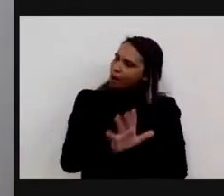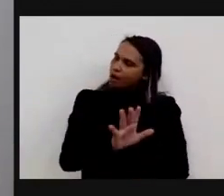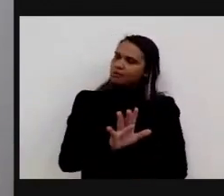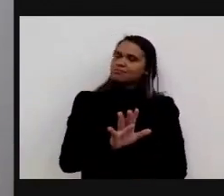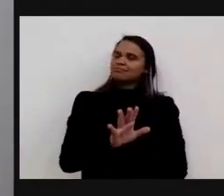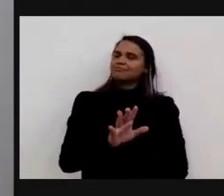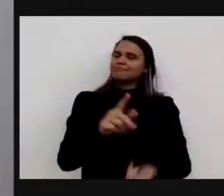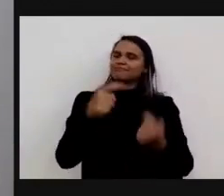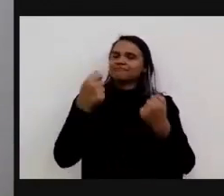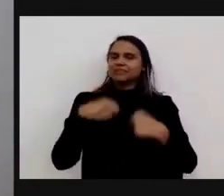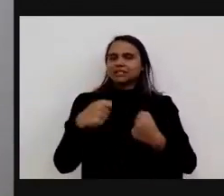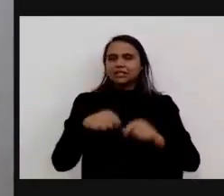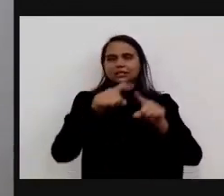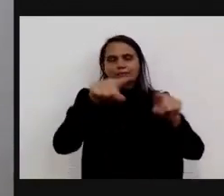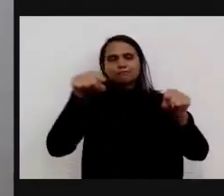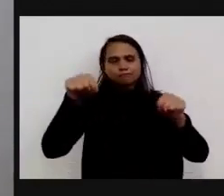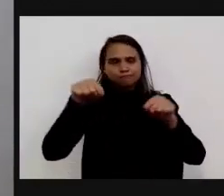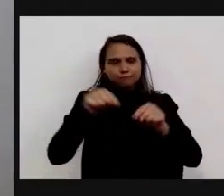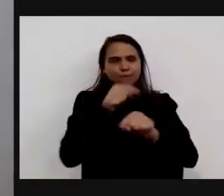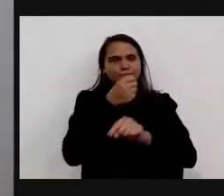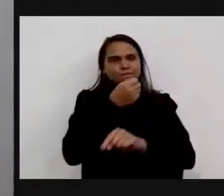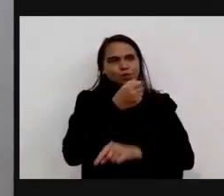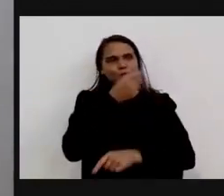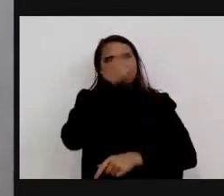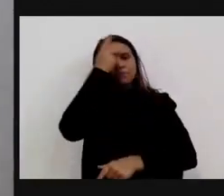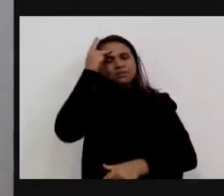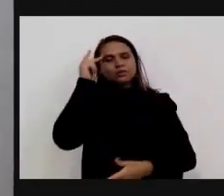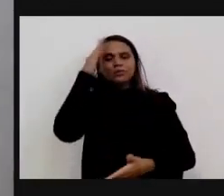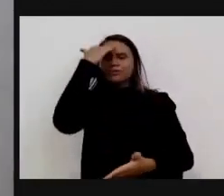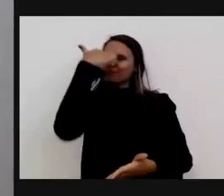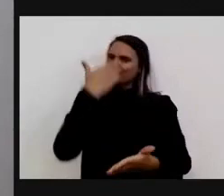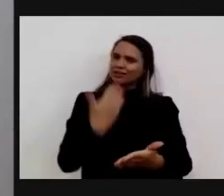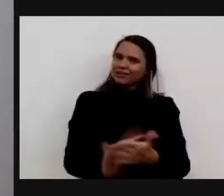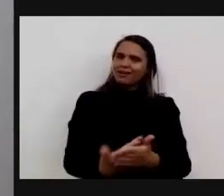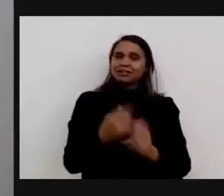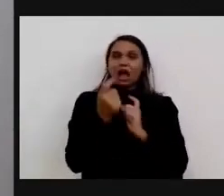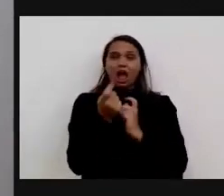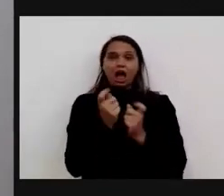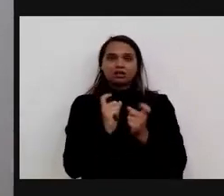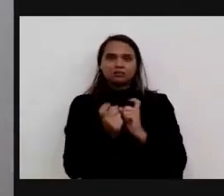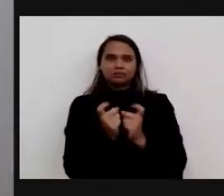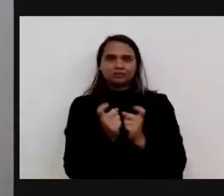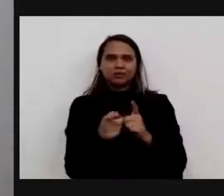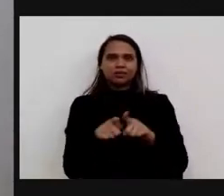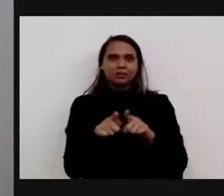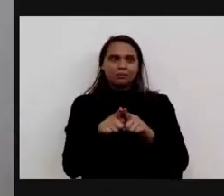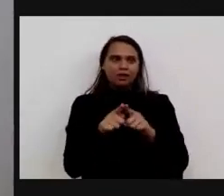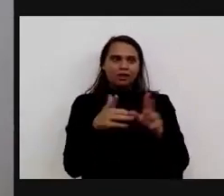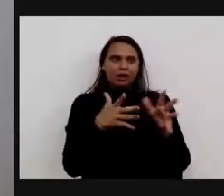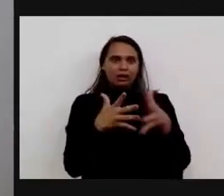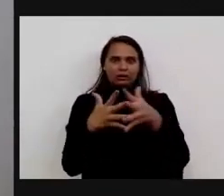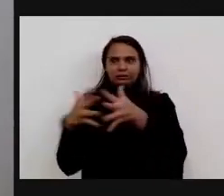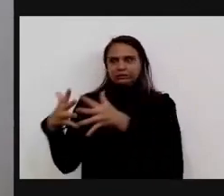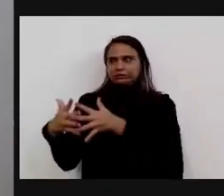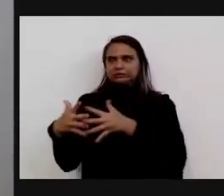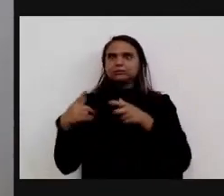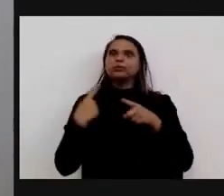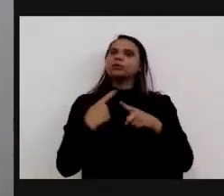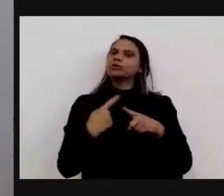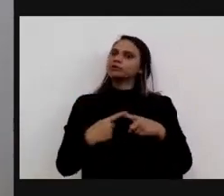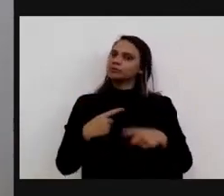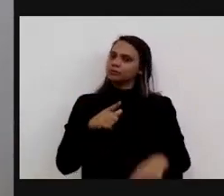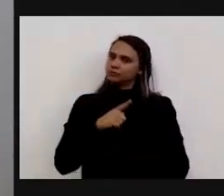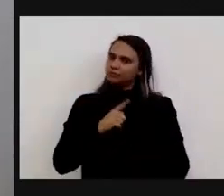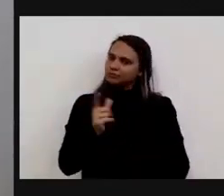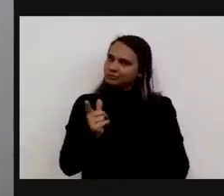ambiente você tem que ter equipes que confiam você tem que administrar os conflitos que conflito existe né gente e eu acho que